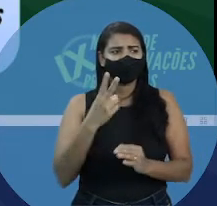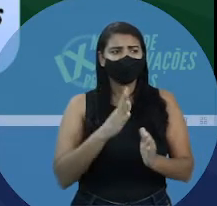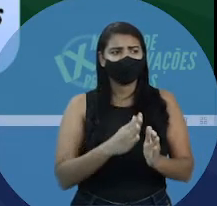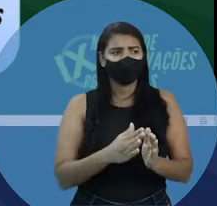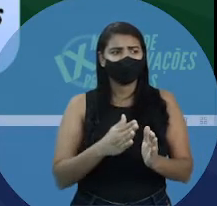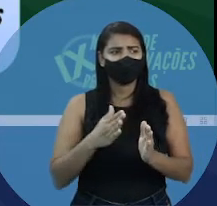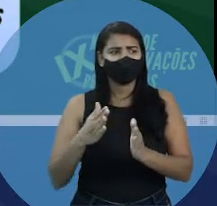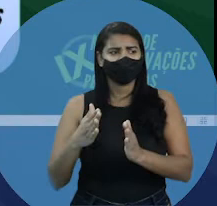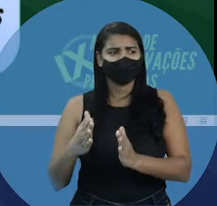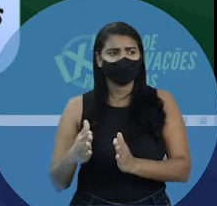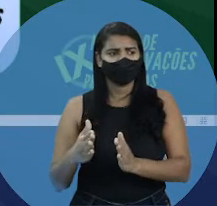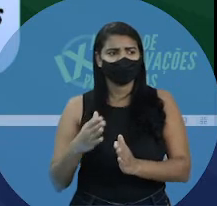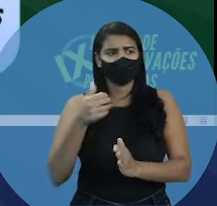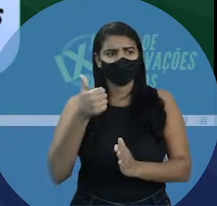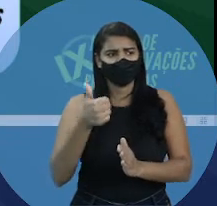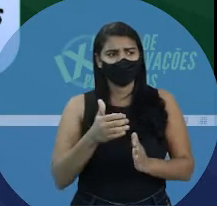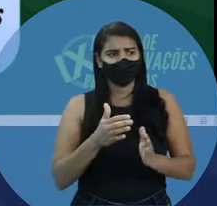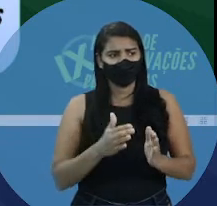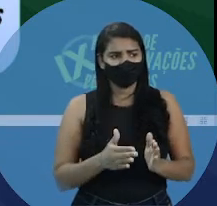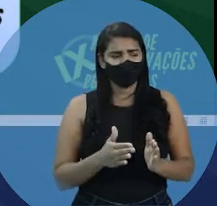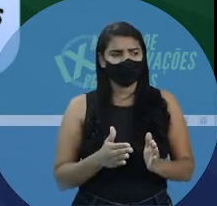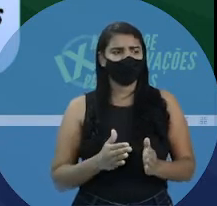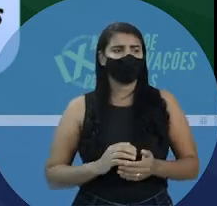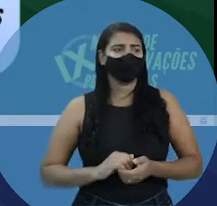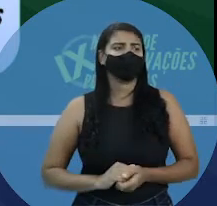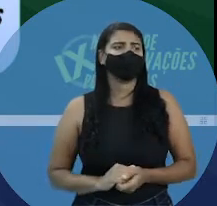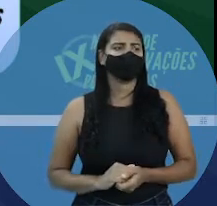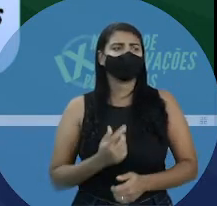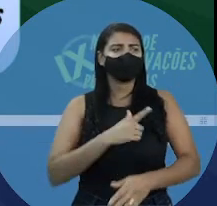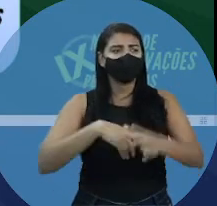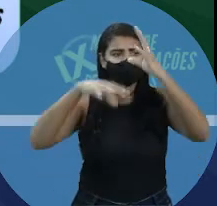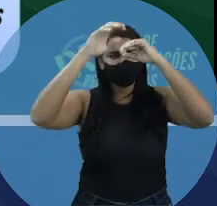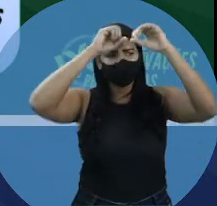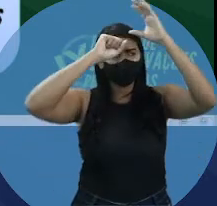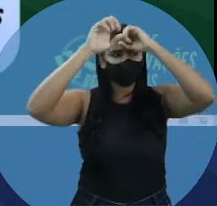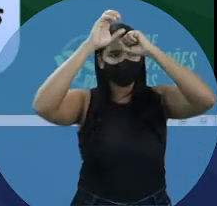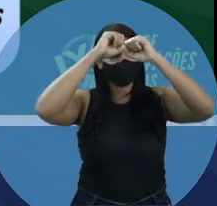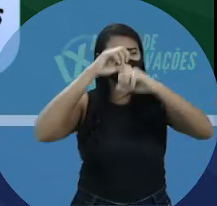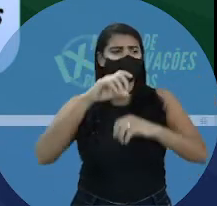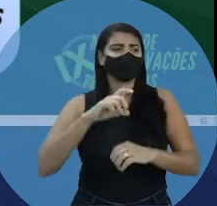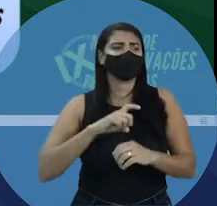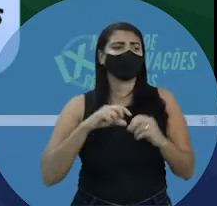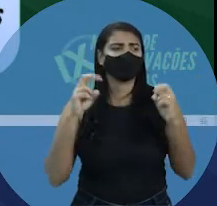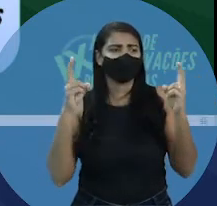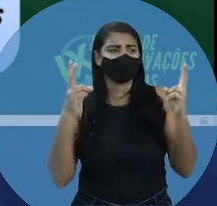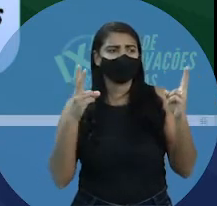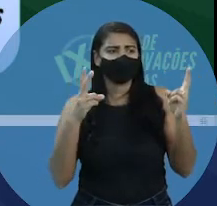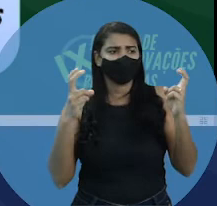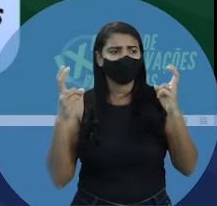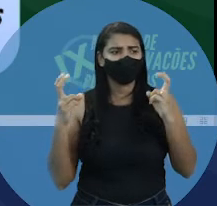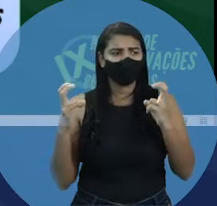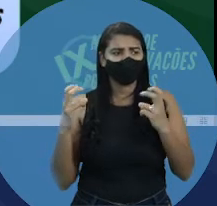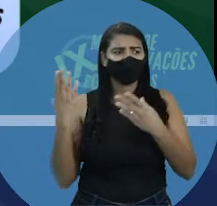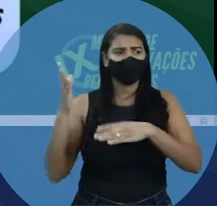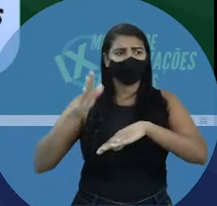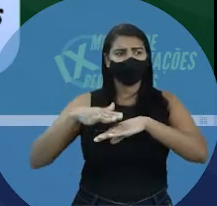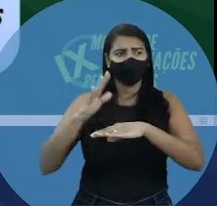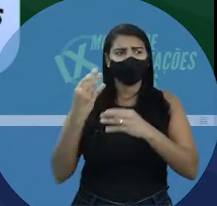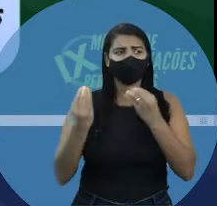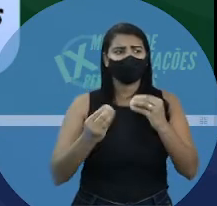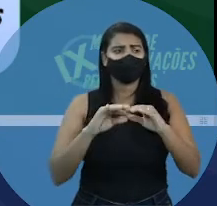etapas. A primeira ocorreu em espaço formal de aprendizagem, tendo o espaço formal de aprendizagem como a